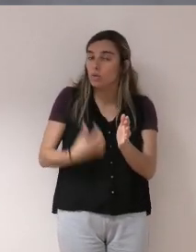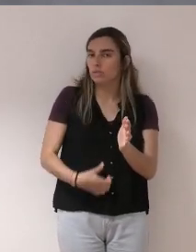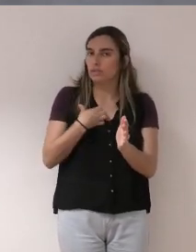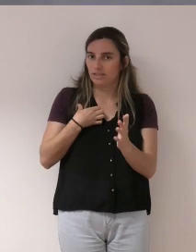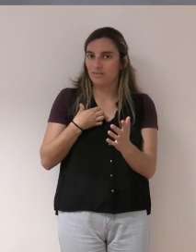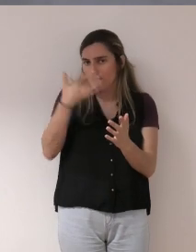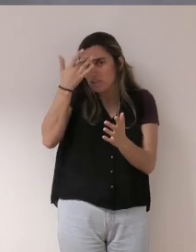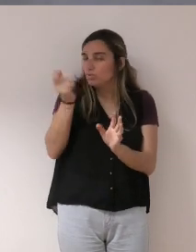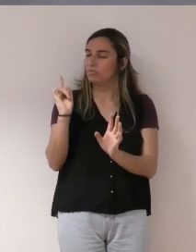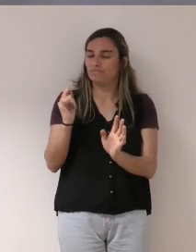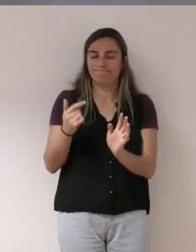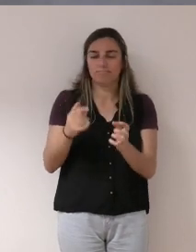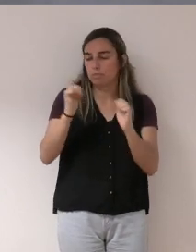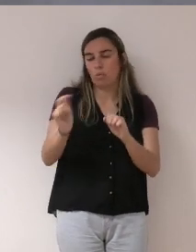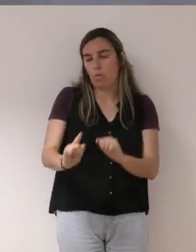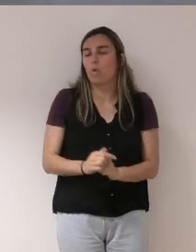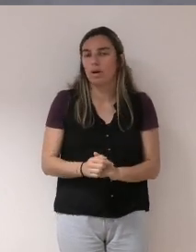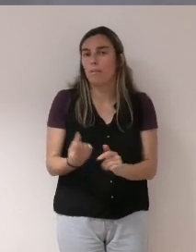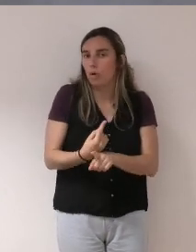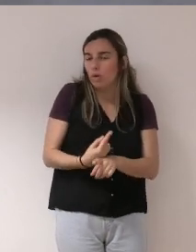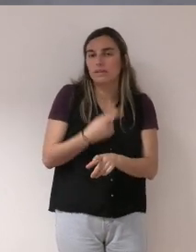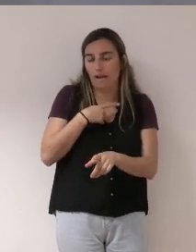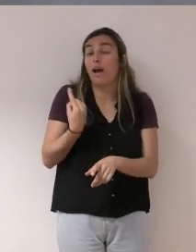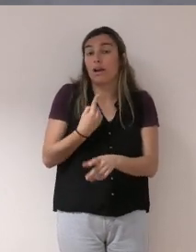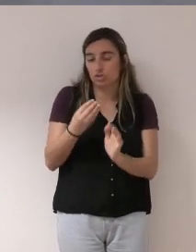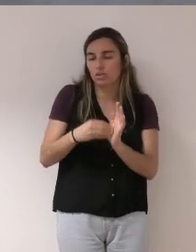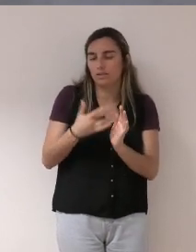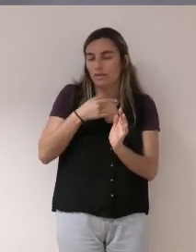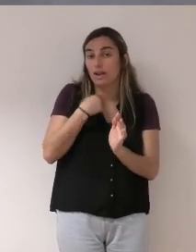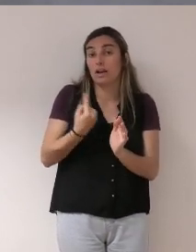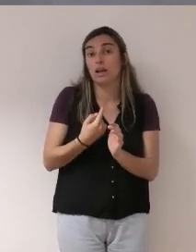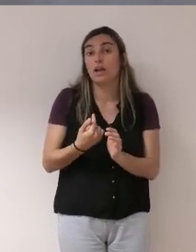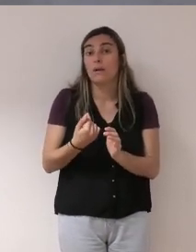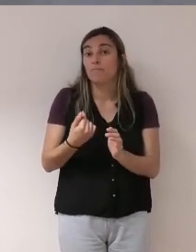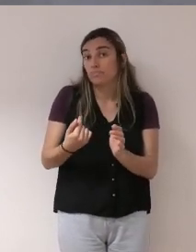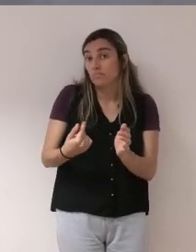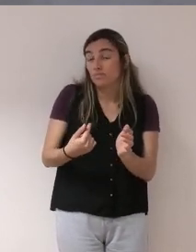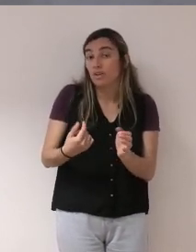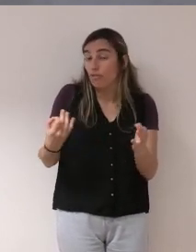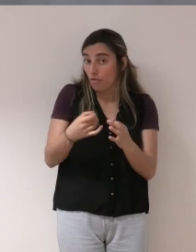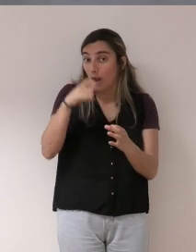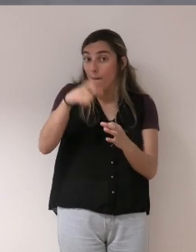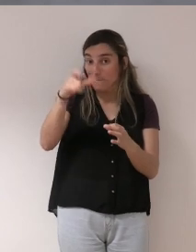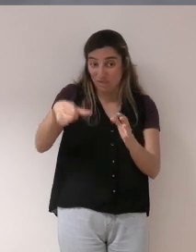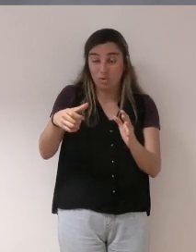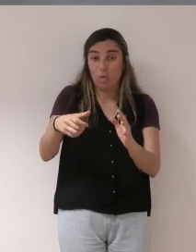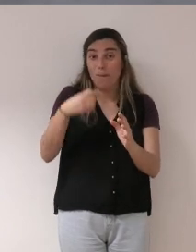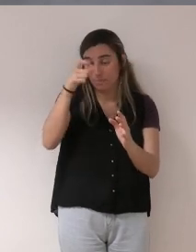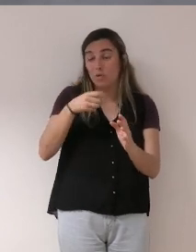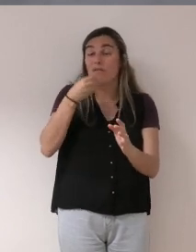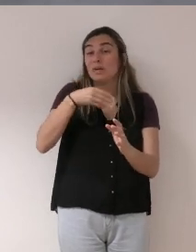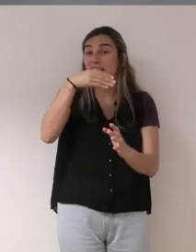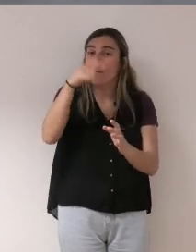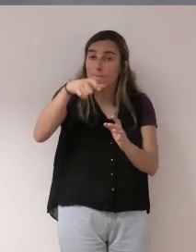rara. Era isso. Era isso. E, de facto, o que me ocorre é a expressão do Deleuze. É um povo por vir. E, nesse sentido,